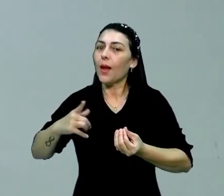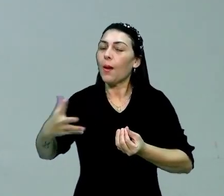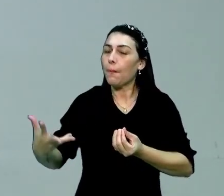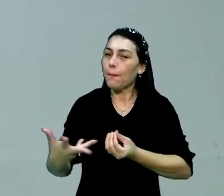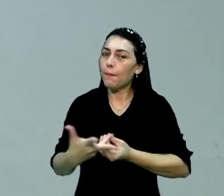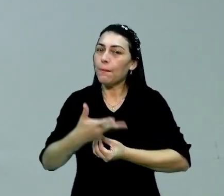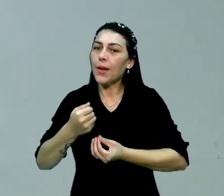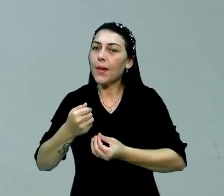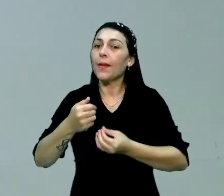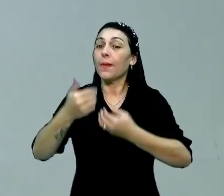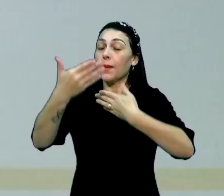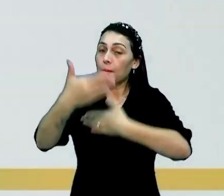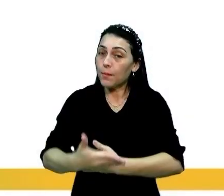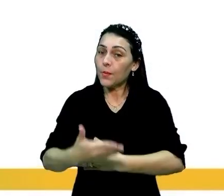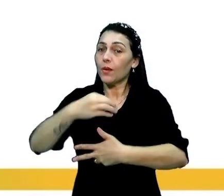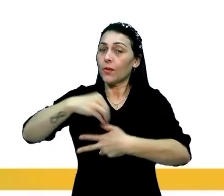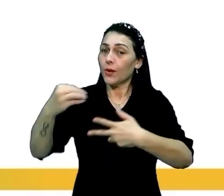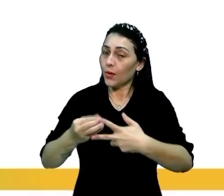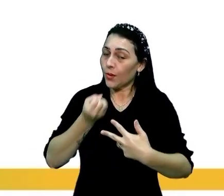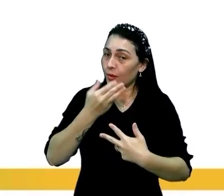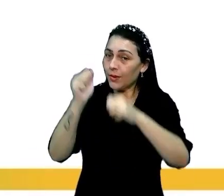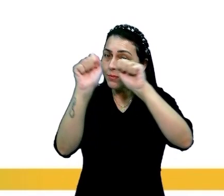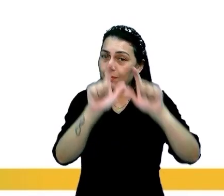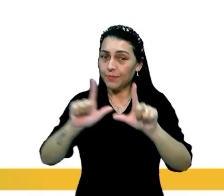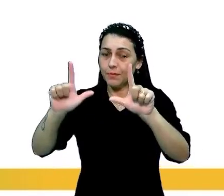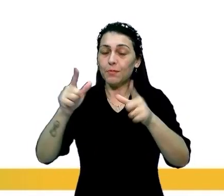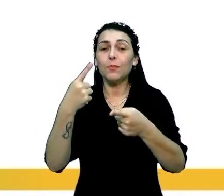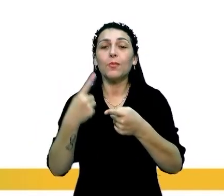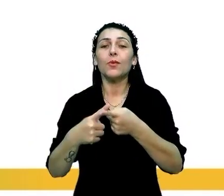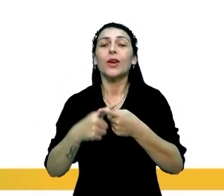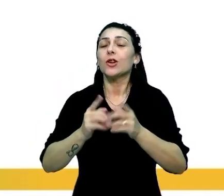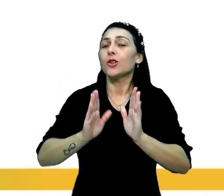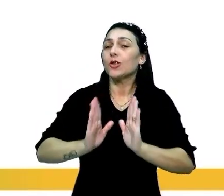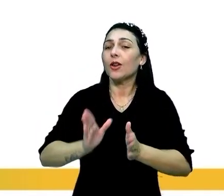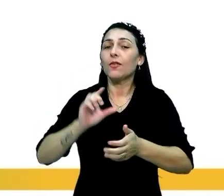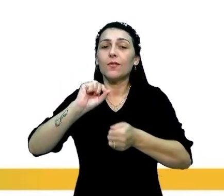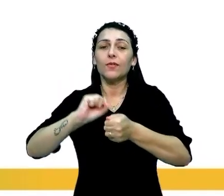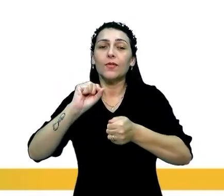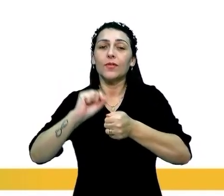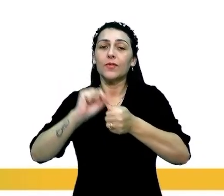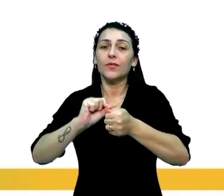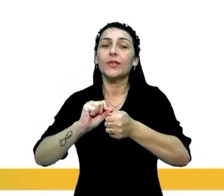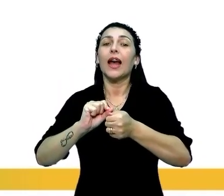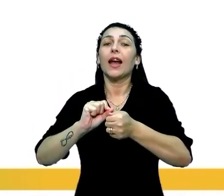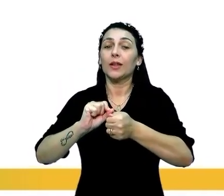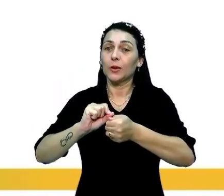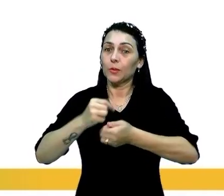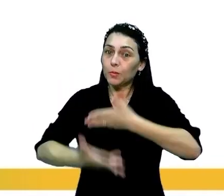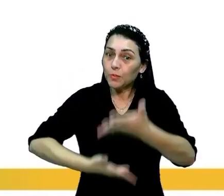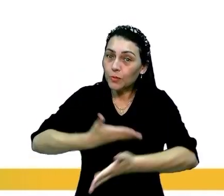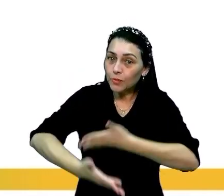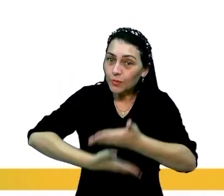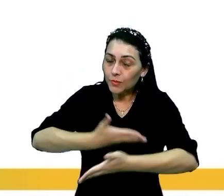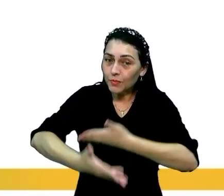na prova do ENEM, beleza? Então, foca na tela, porque aqui a gente já vai fazer aquele trabalho de